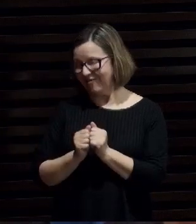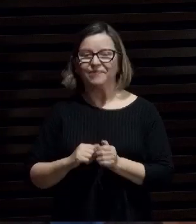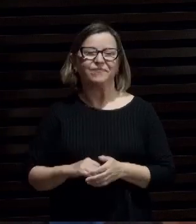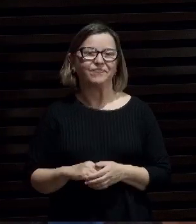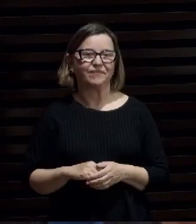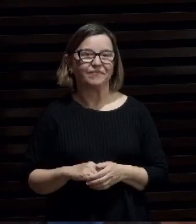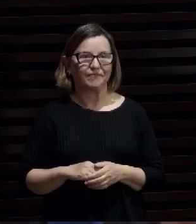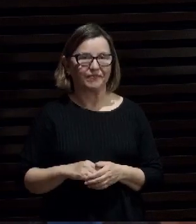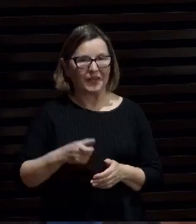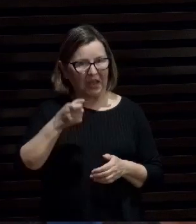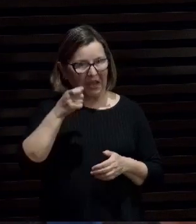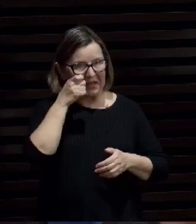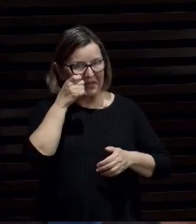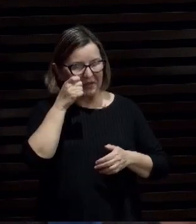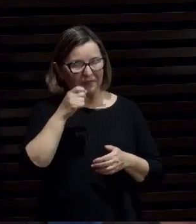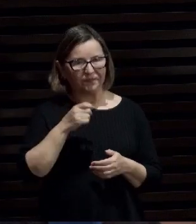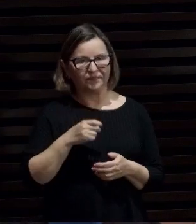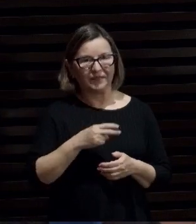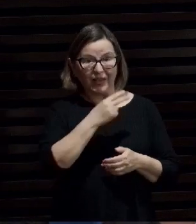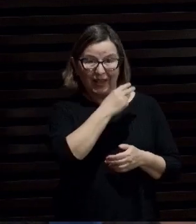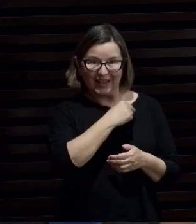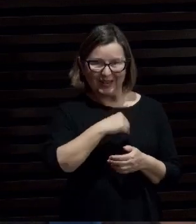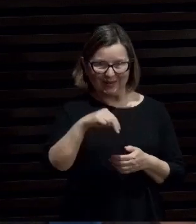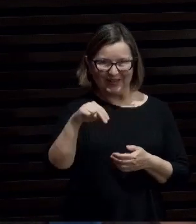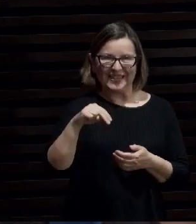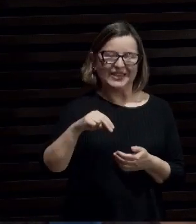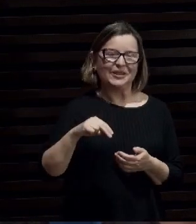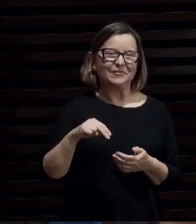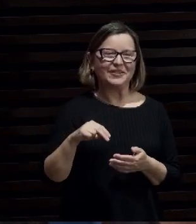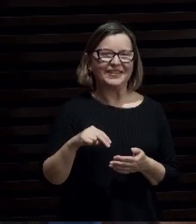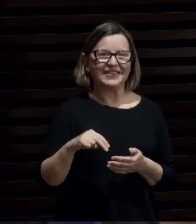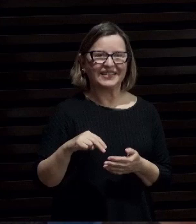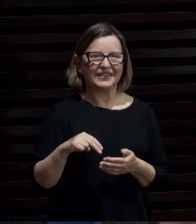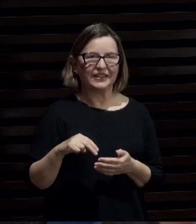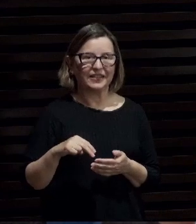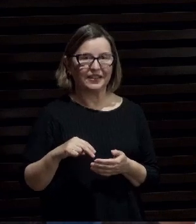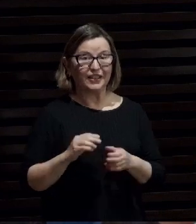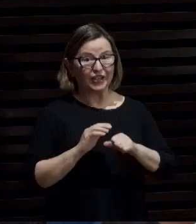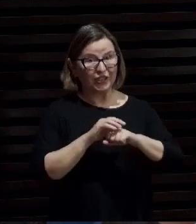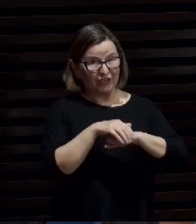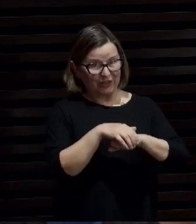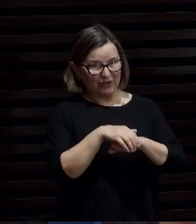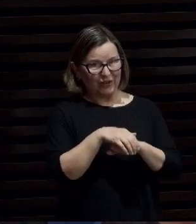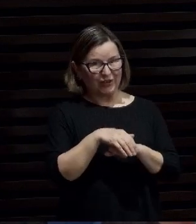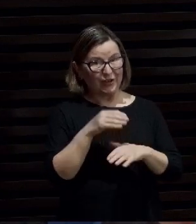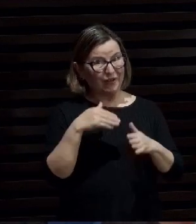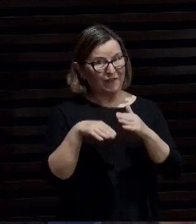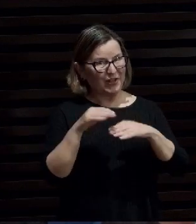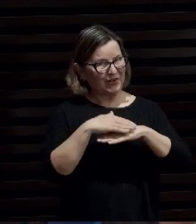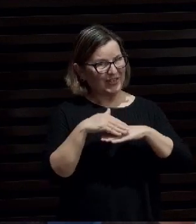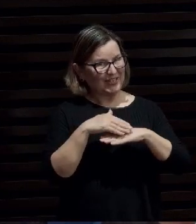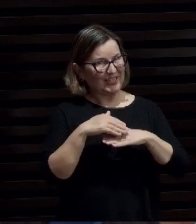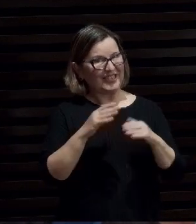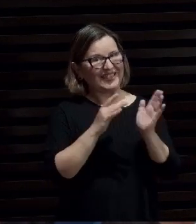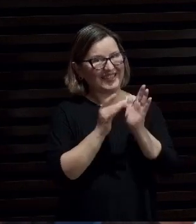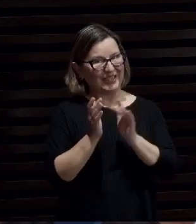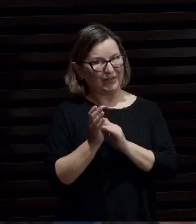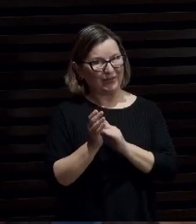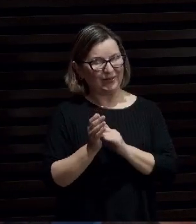diz que o Nicodemos, Nicodemos, de noite foi ter com Jesus. De